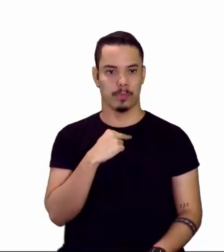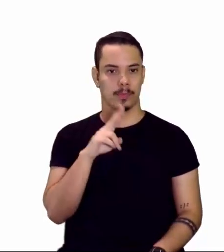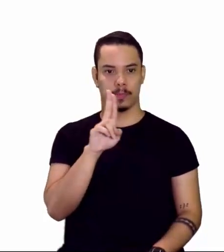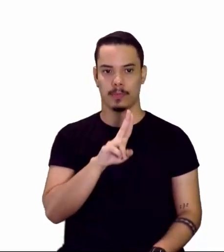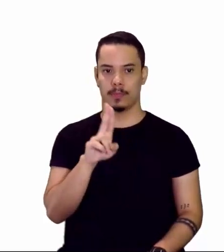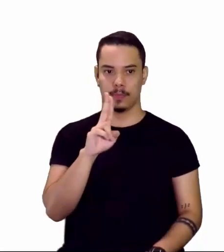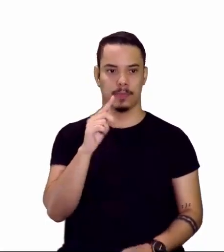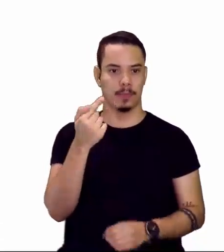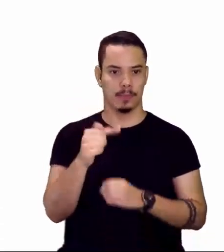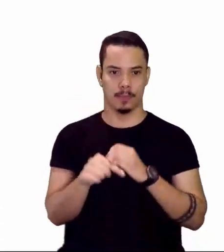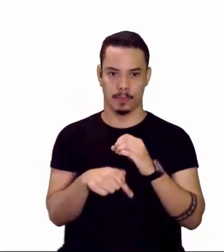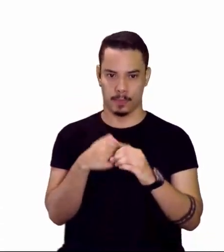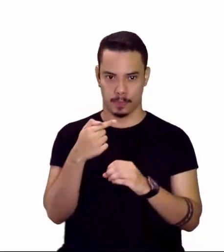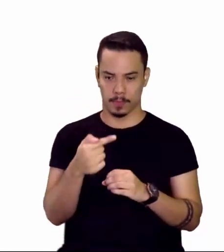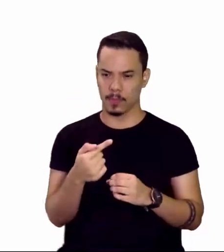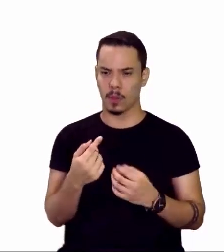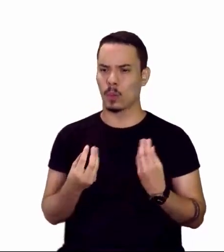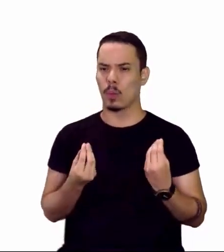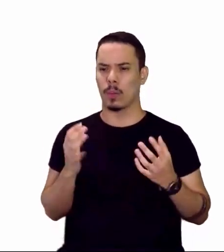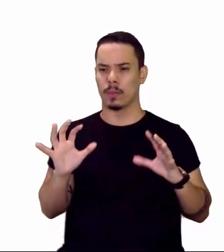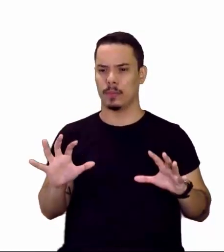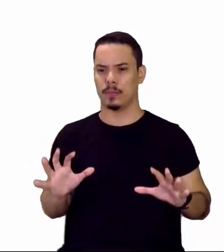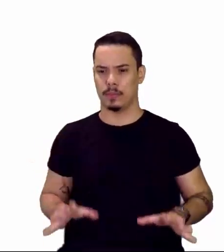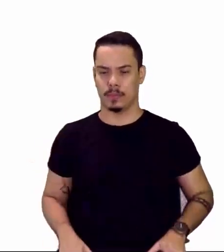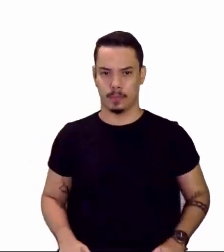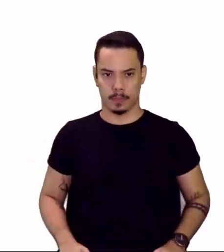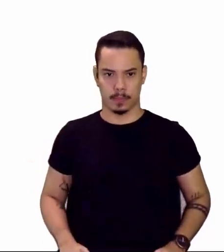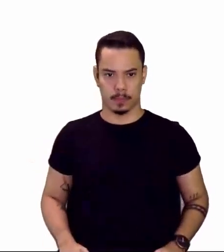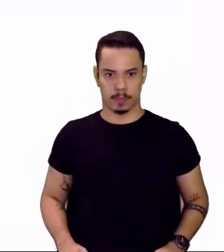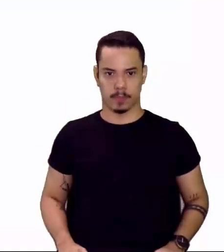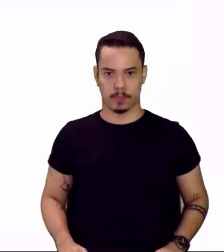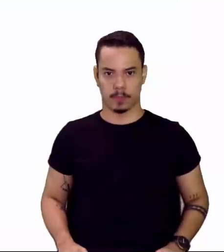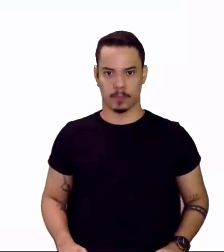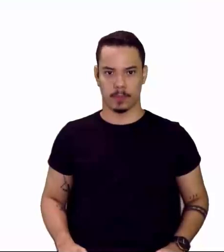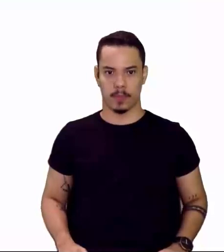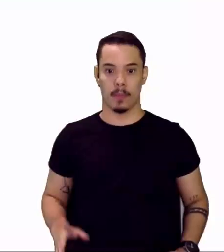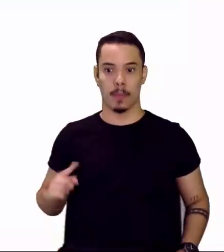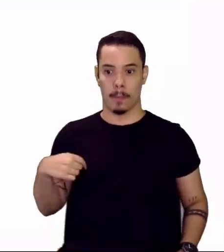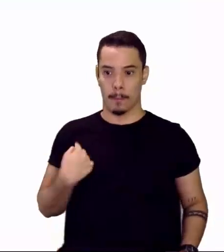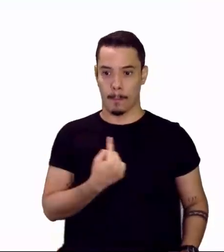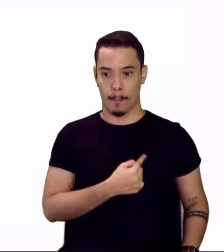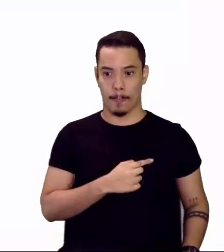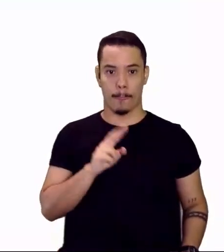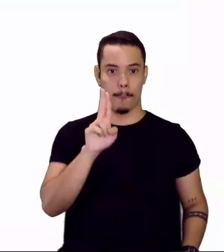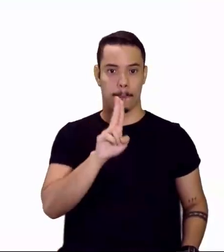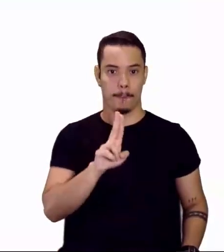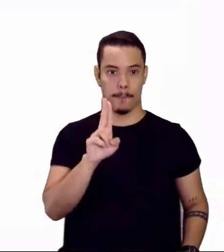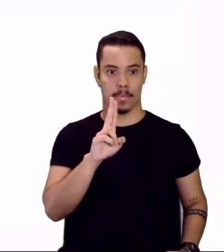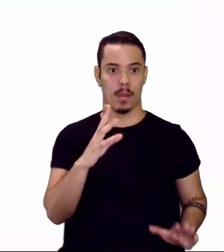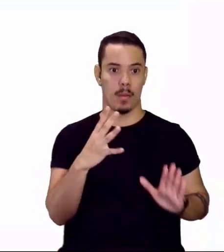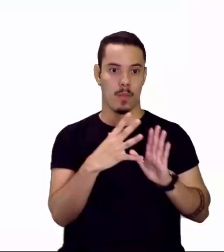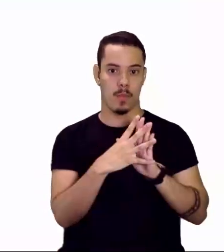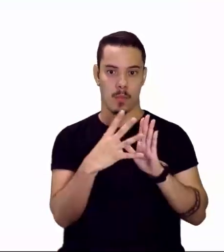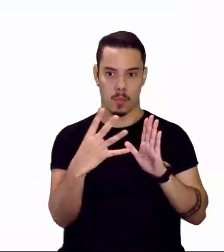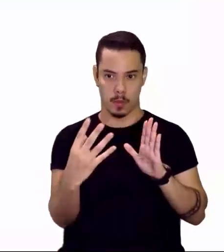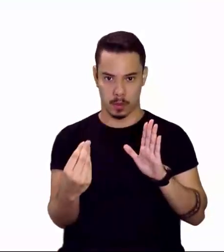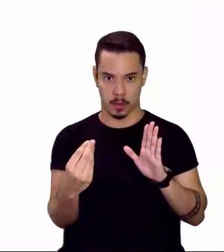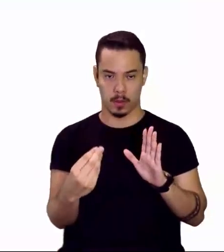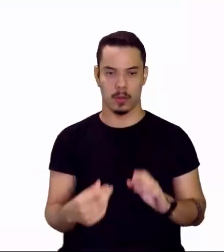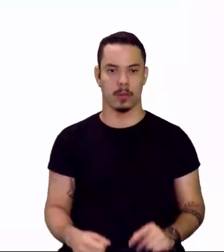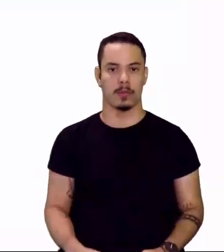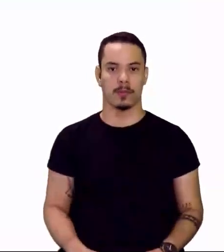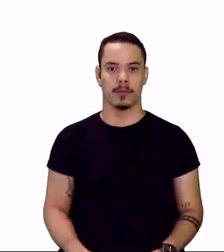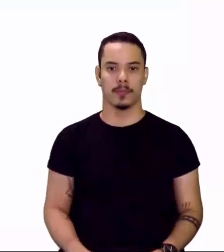em ligações. Como assim? Nós vamos usar o modelo, né, da repulsão